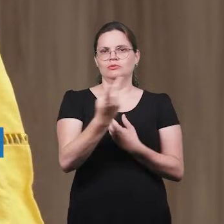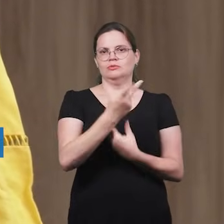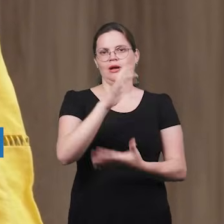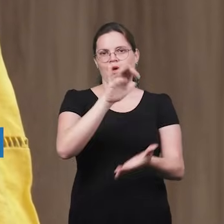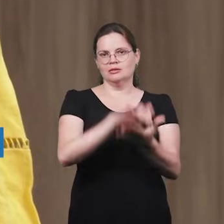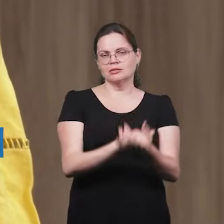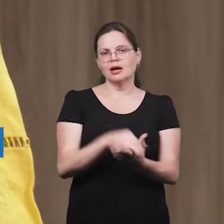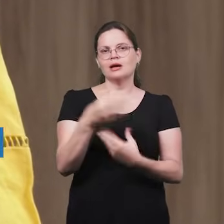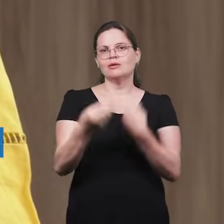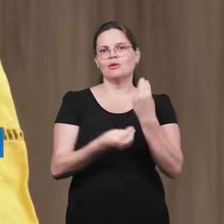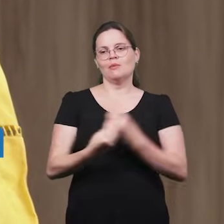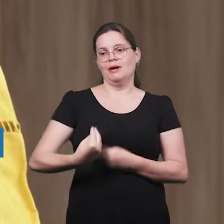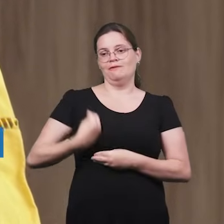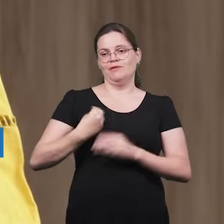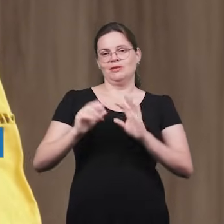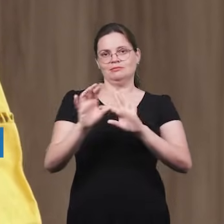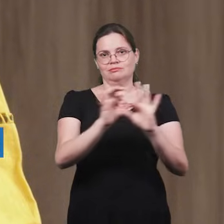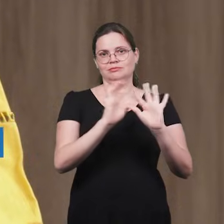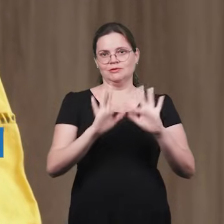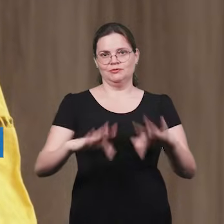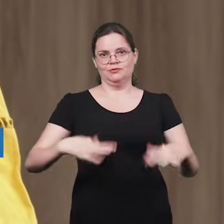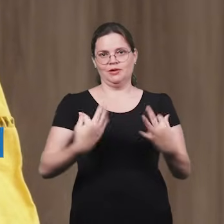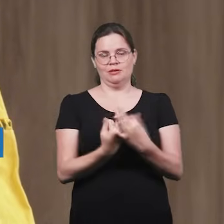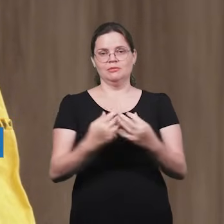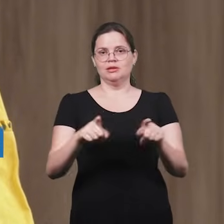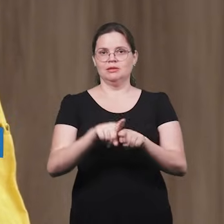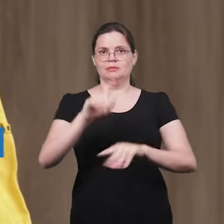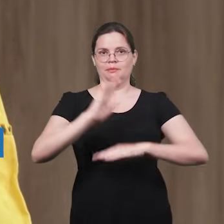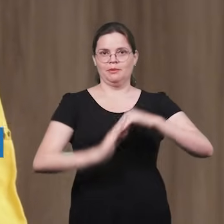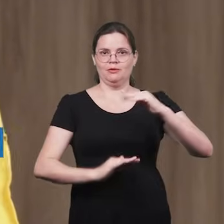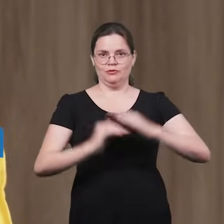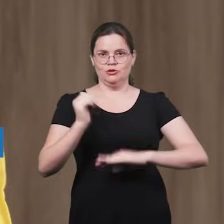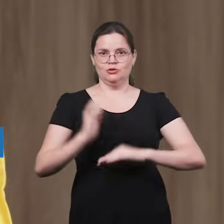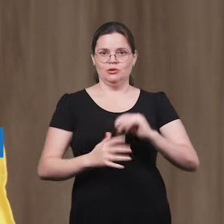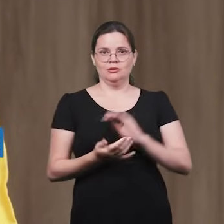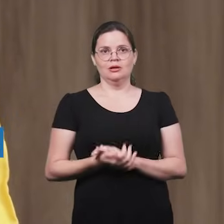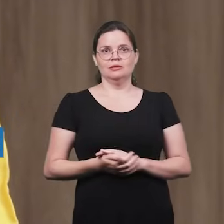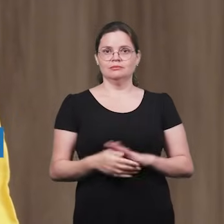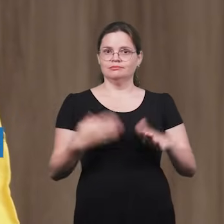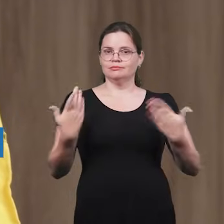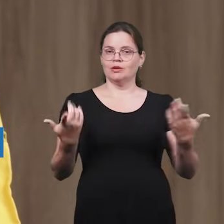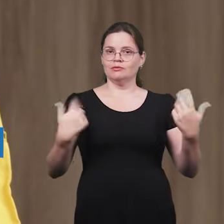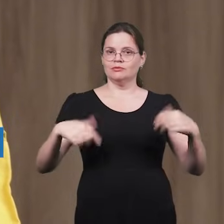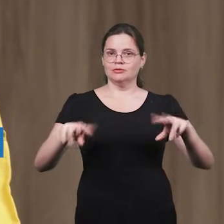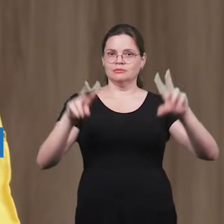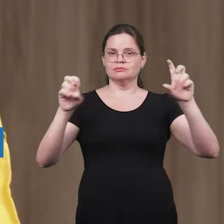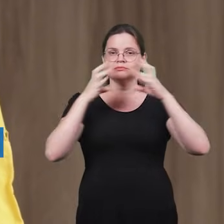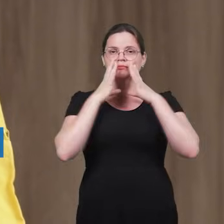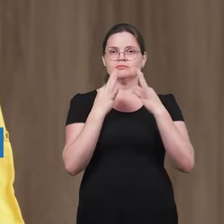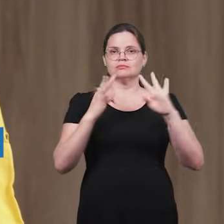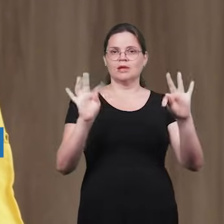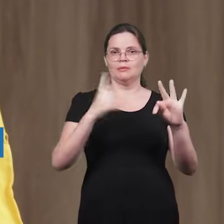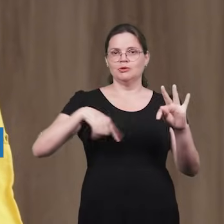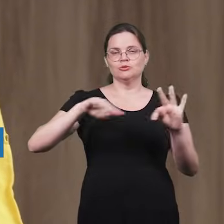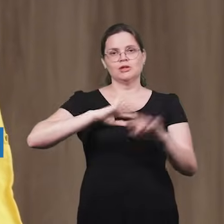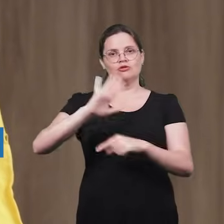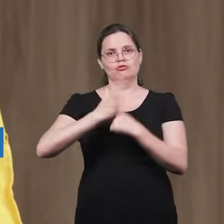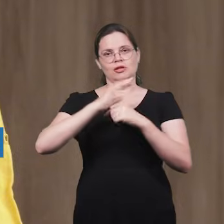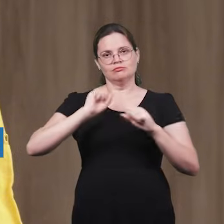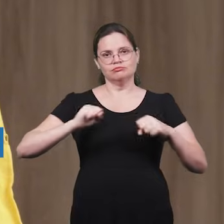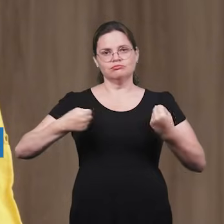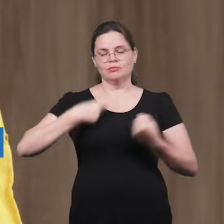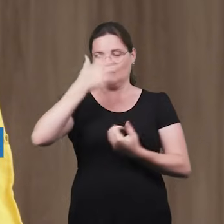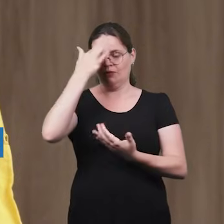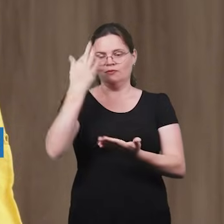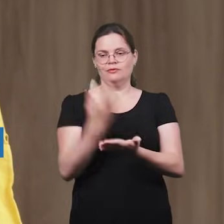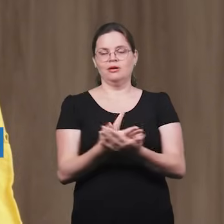a vida familiar e profissional. E estes foram testemunhos que fortaleceram a nossa fé, que reafirmaram como